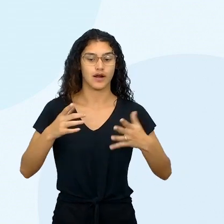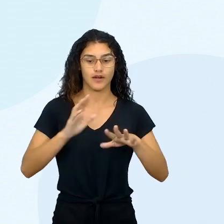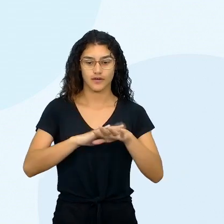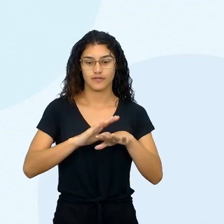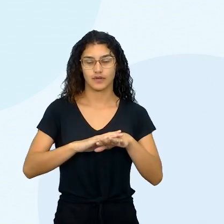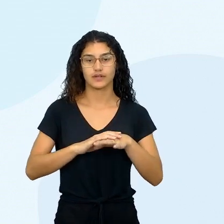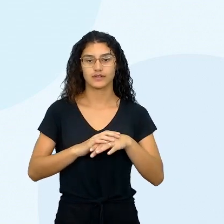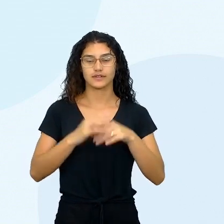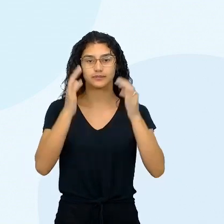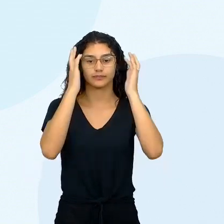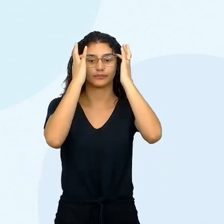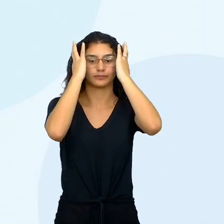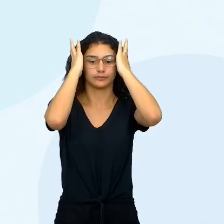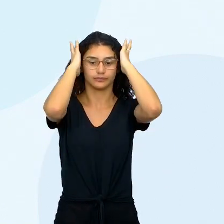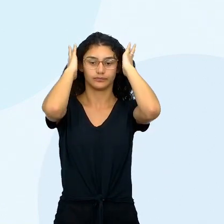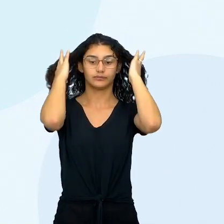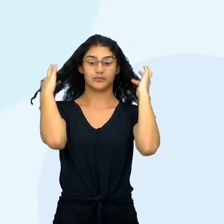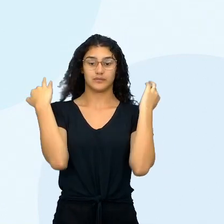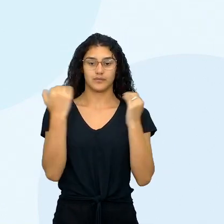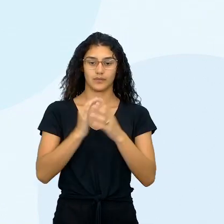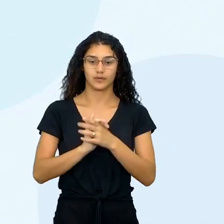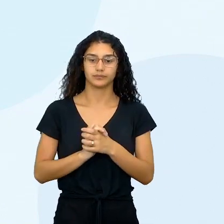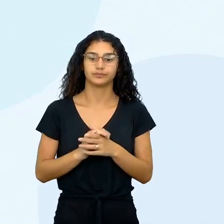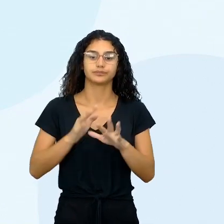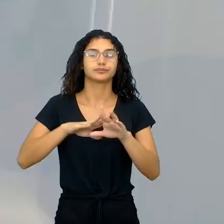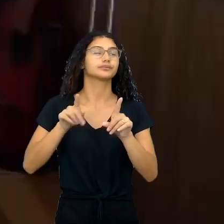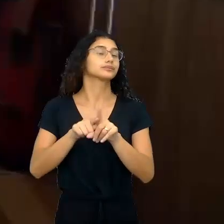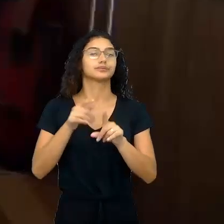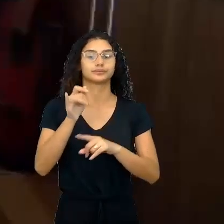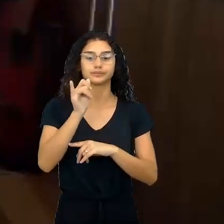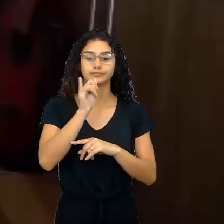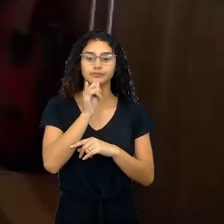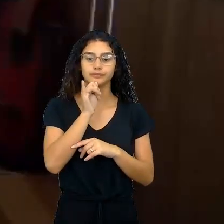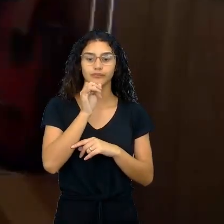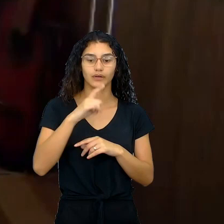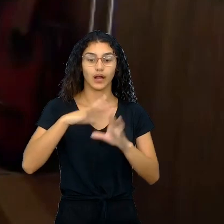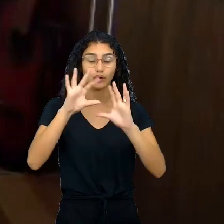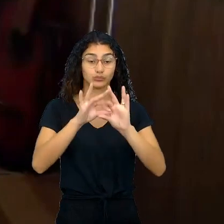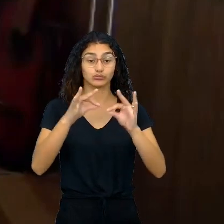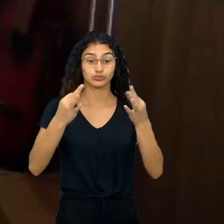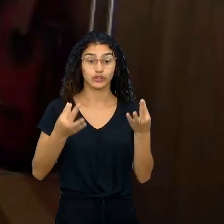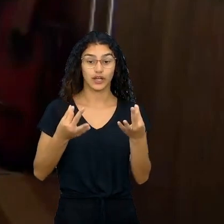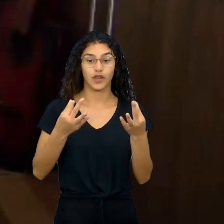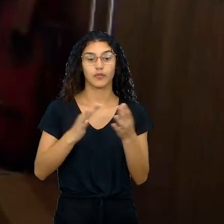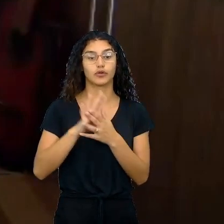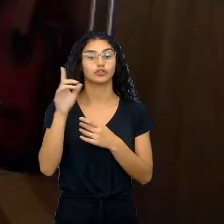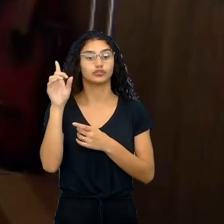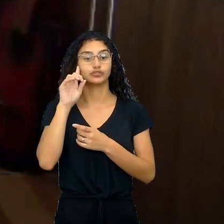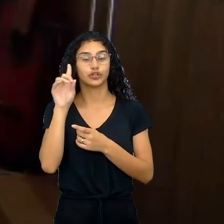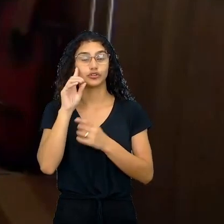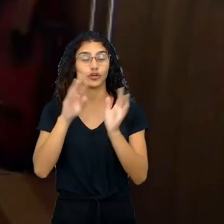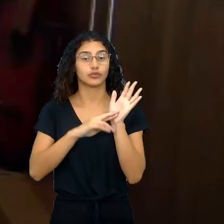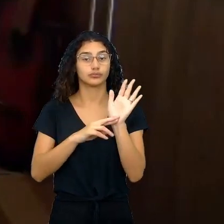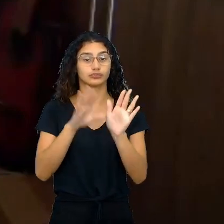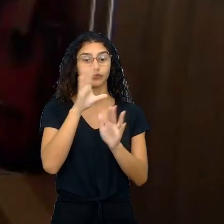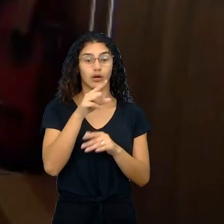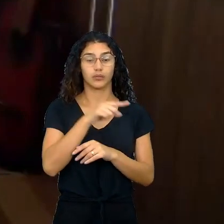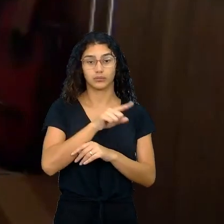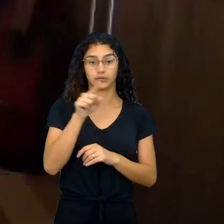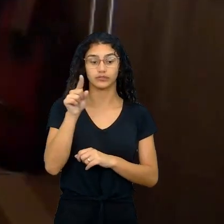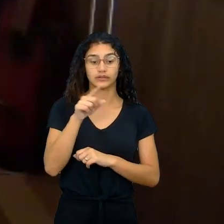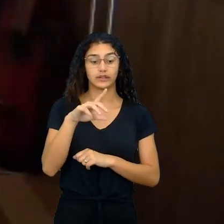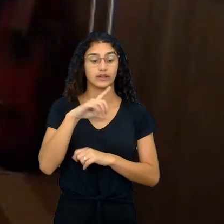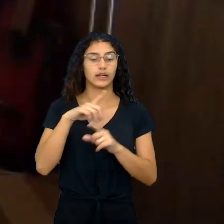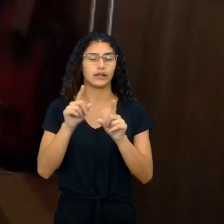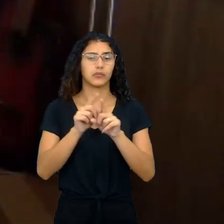fez. E um pouco desse exemplo simples, meu, cotidiano, que eu estou passando para vocês,